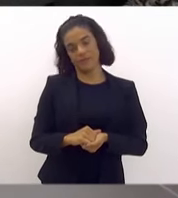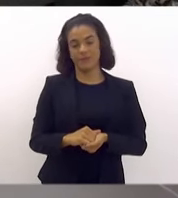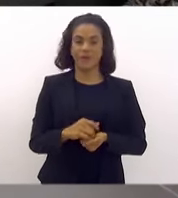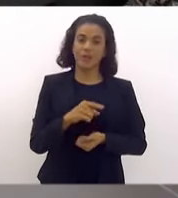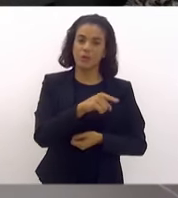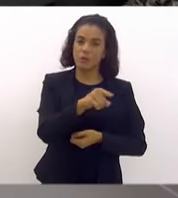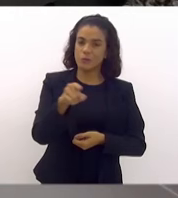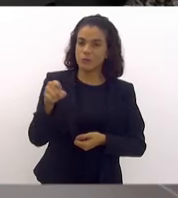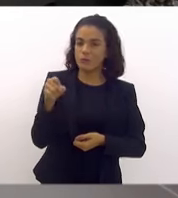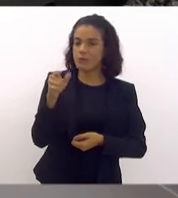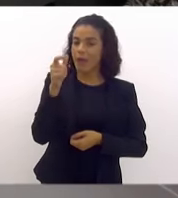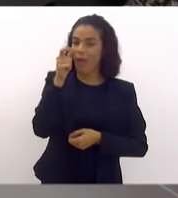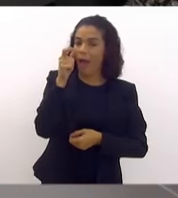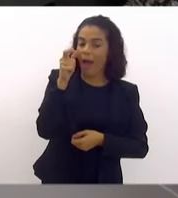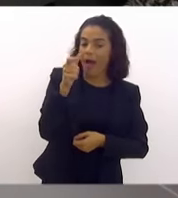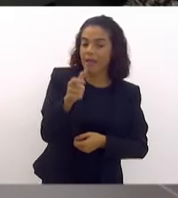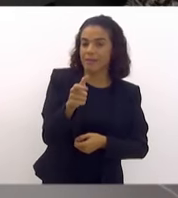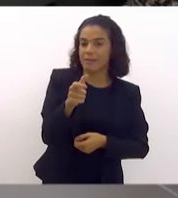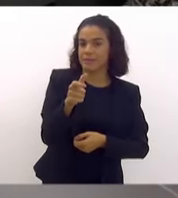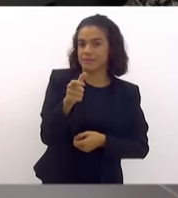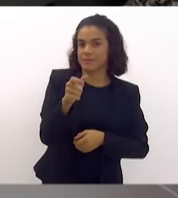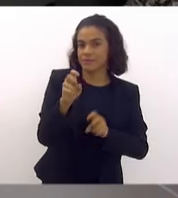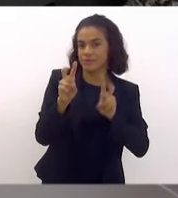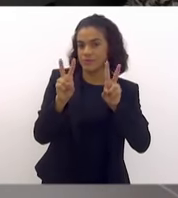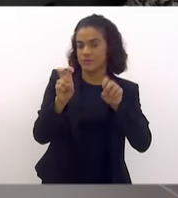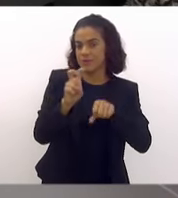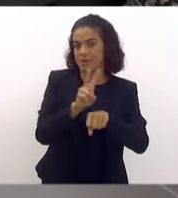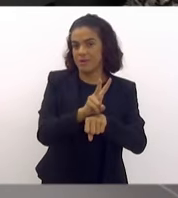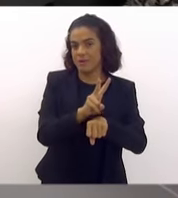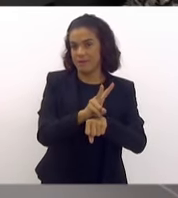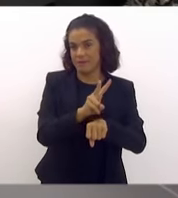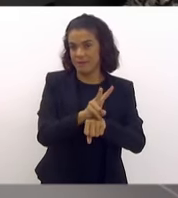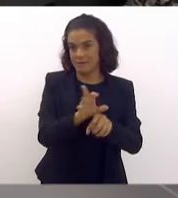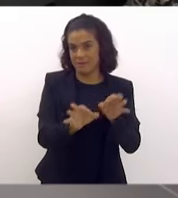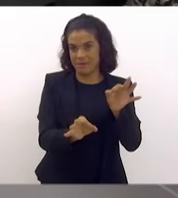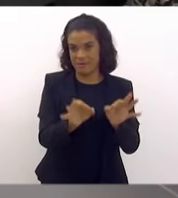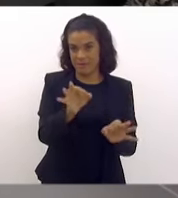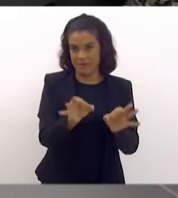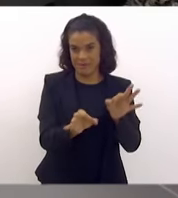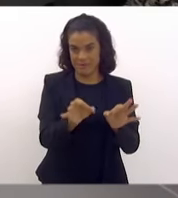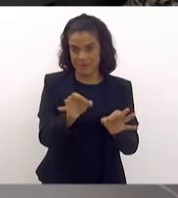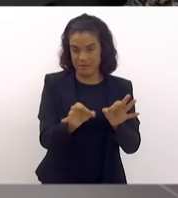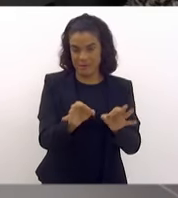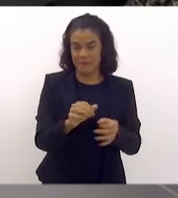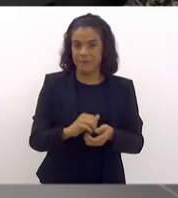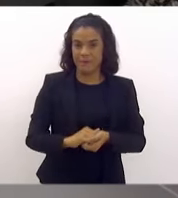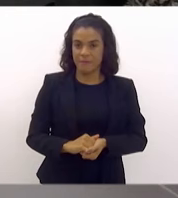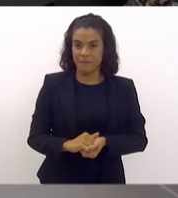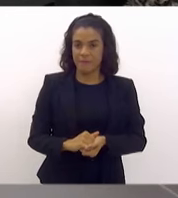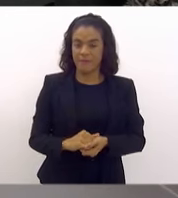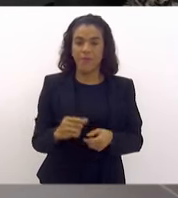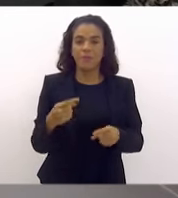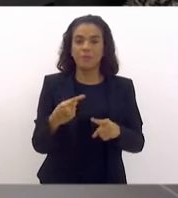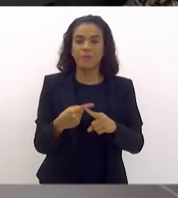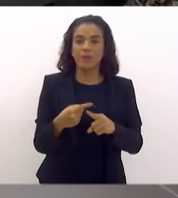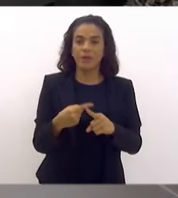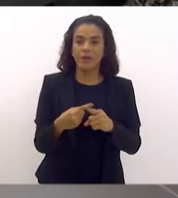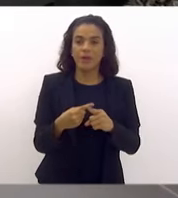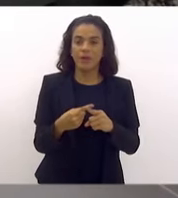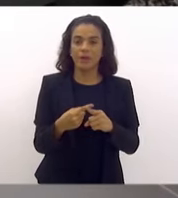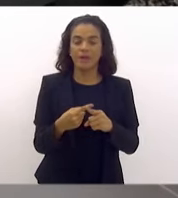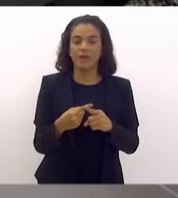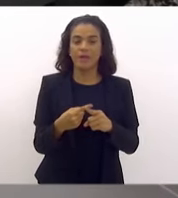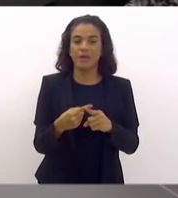na questão da reserva legal de jurisdição né Eh porque eh